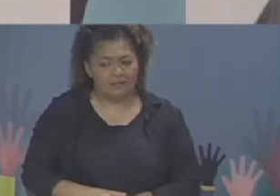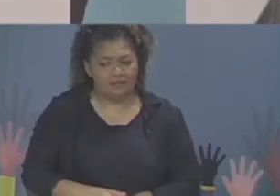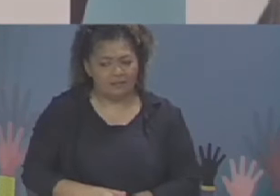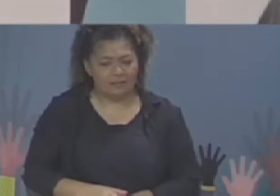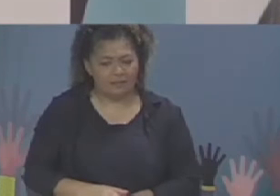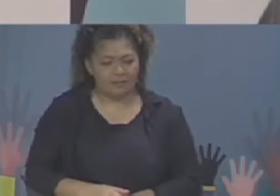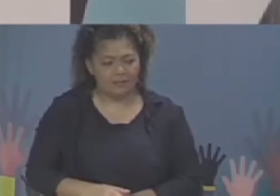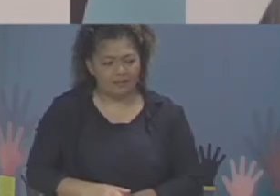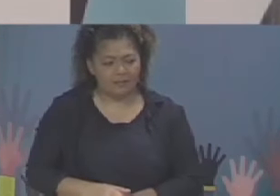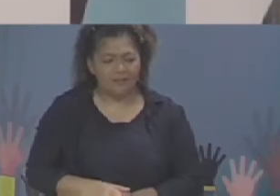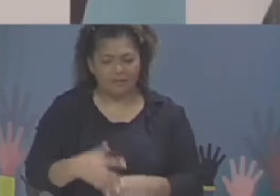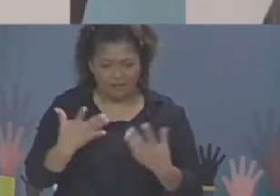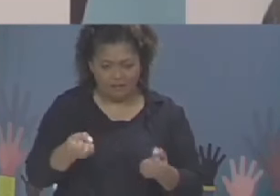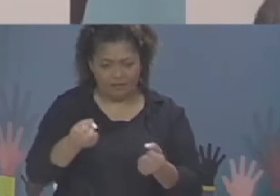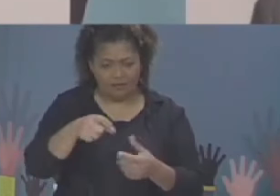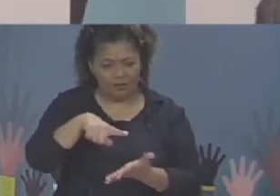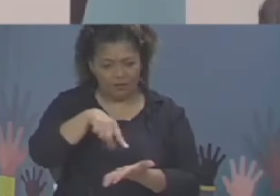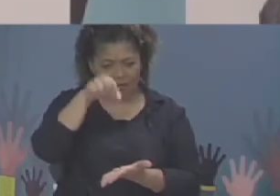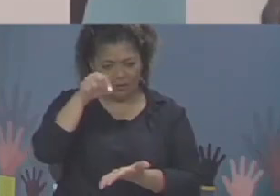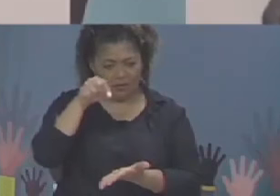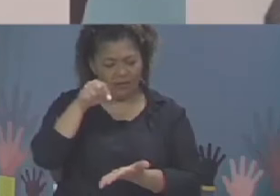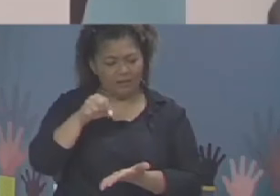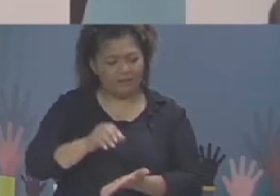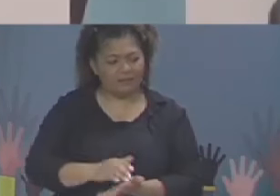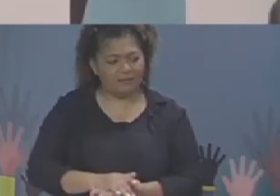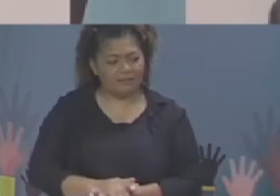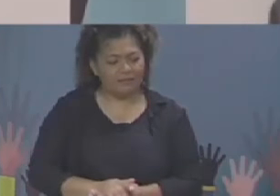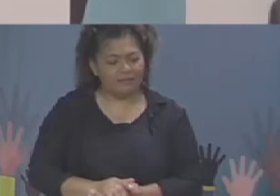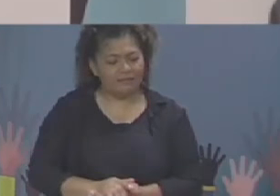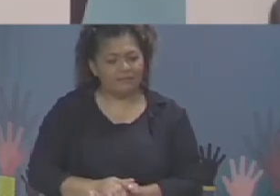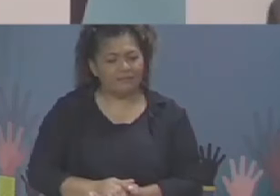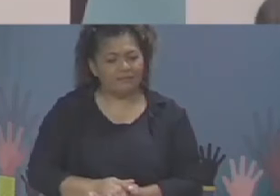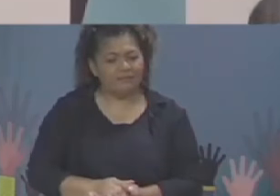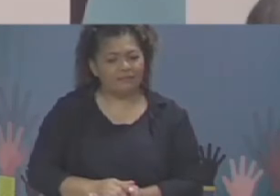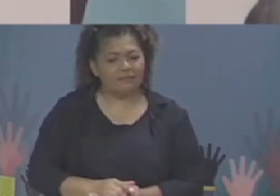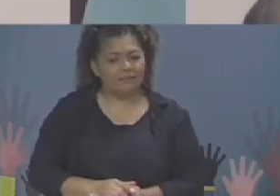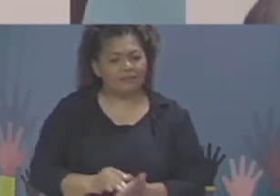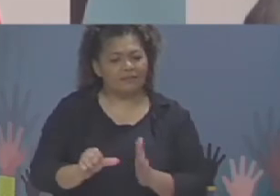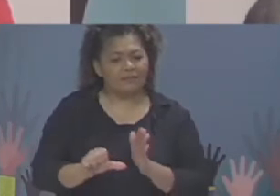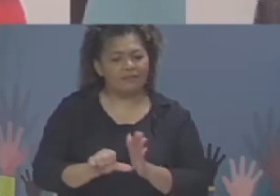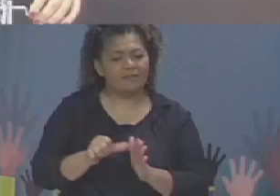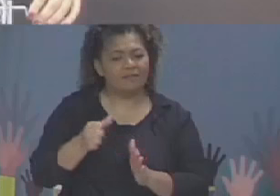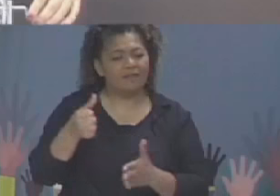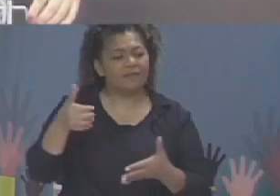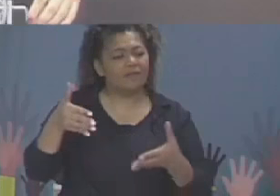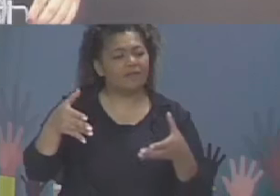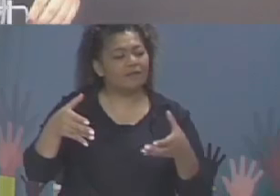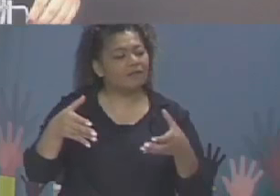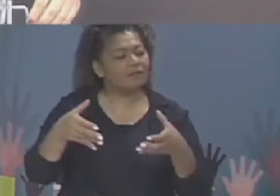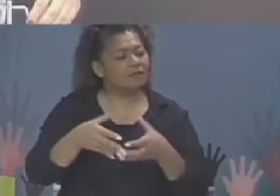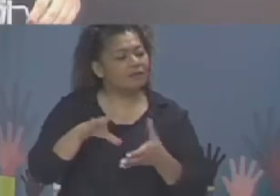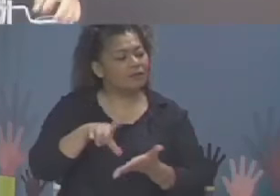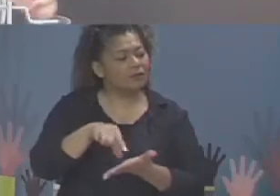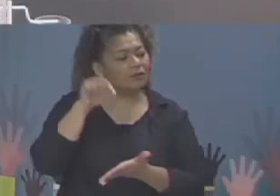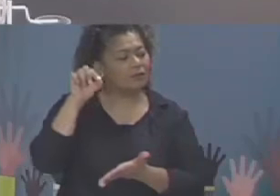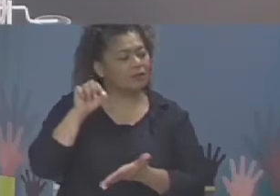ao sorteio. Primeira parte, né? Primeira rodada.